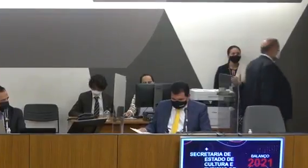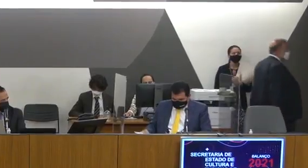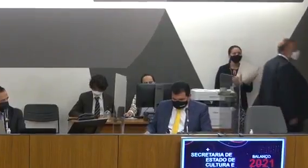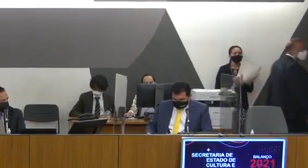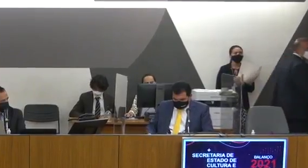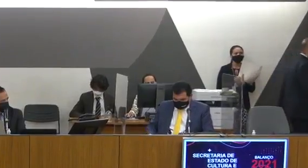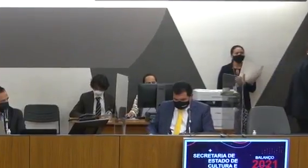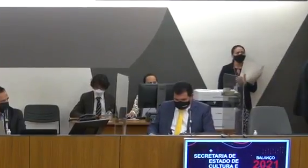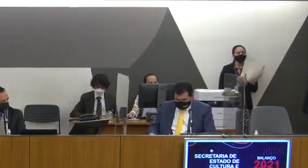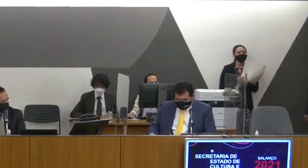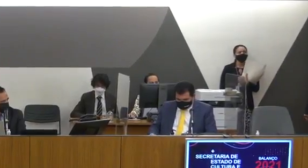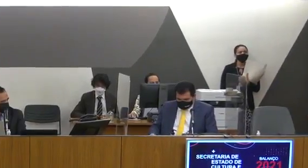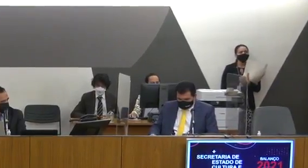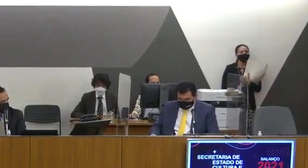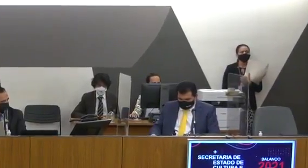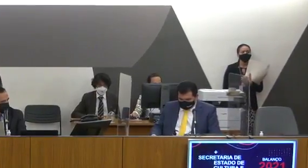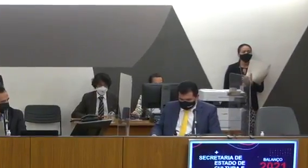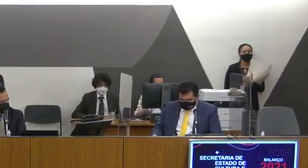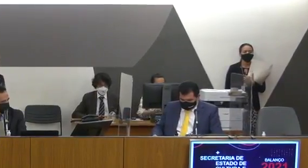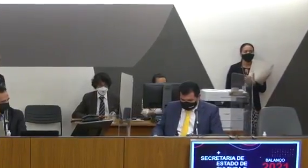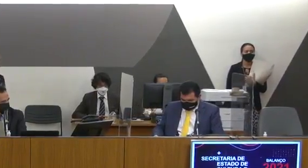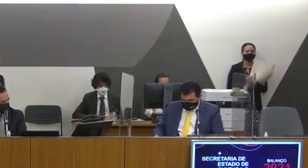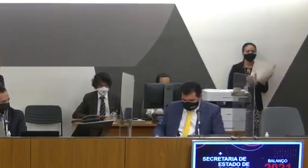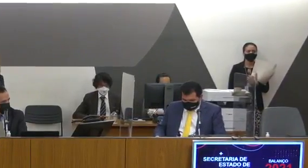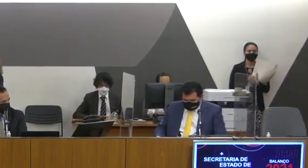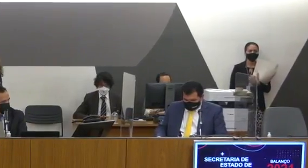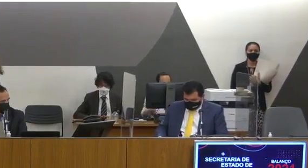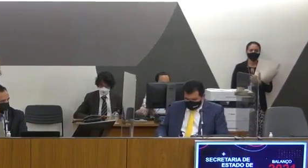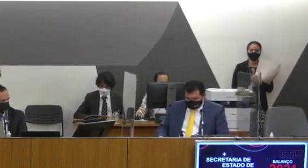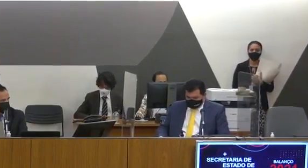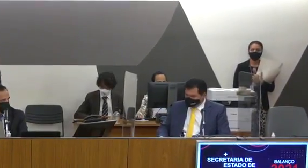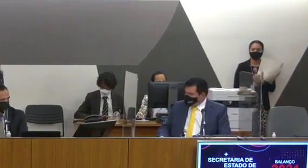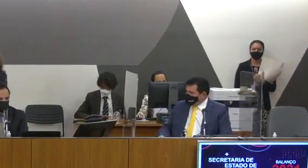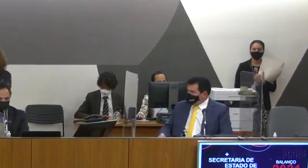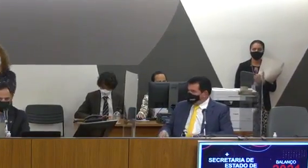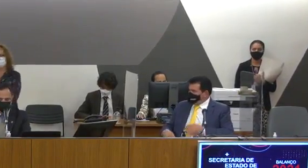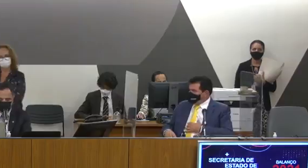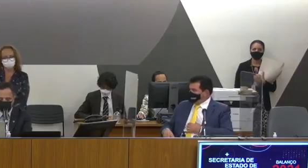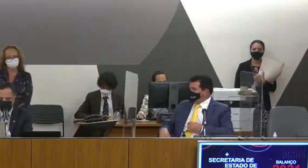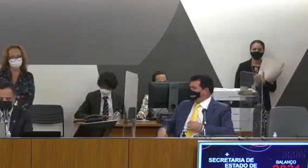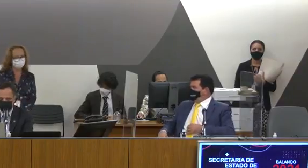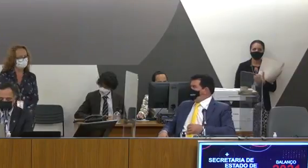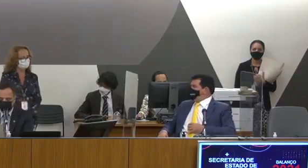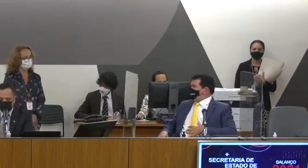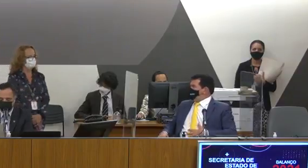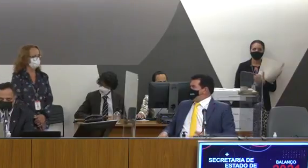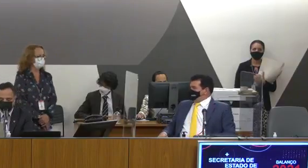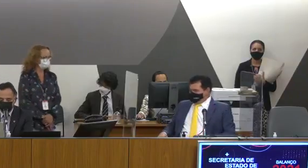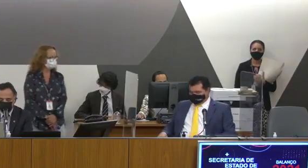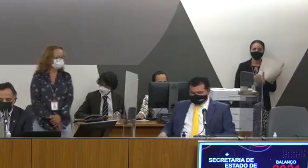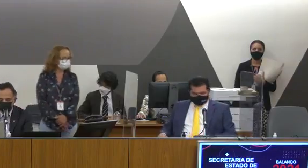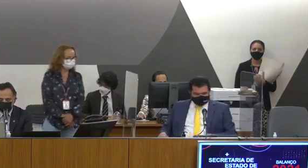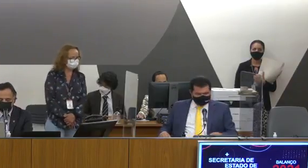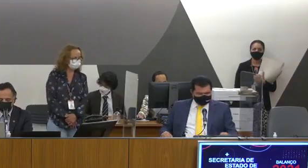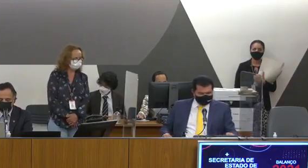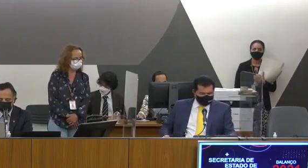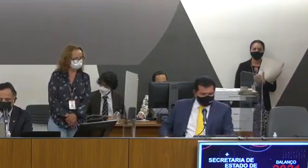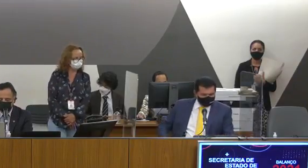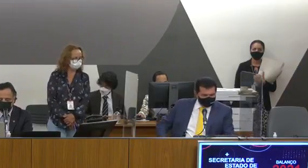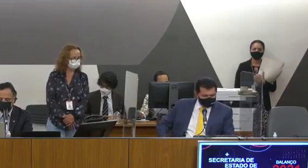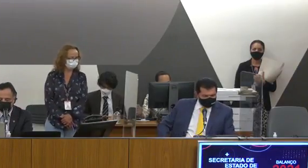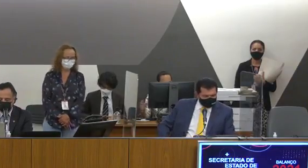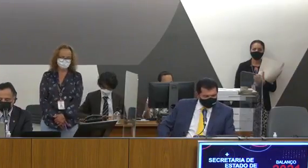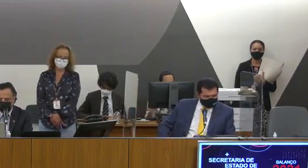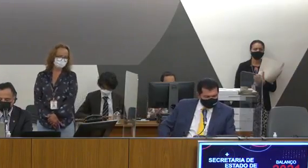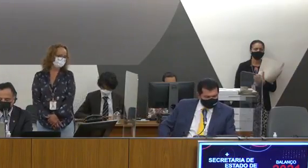Deputada Beatriz Serqueira. Deputado Bosco. A presidência